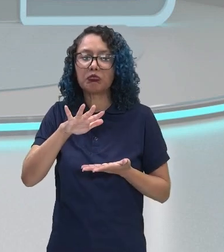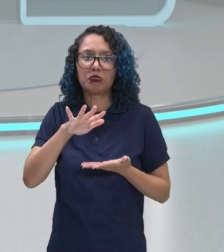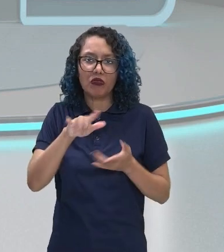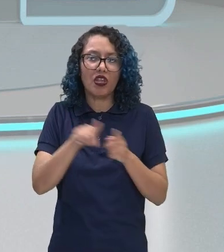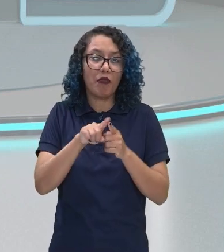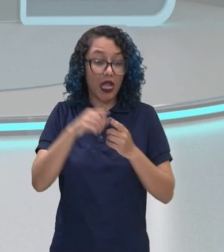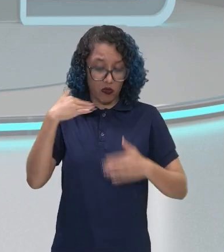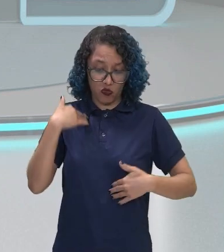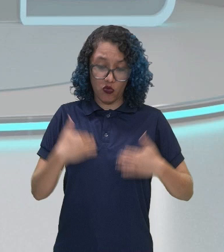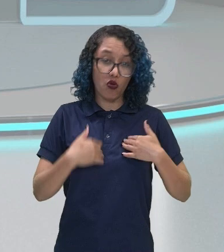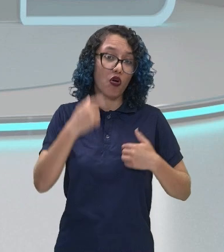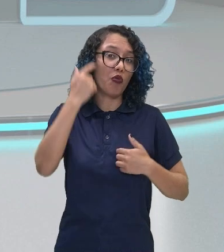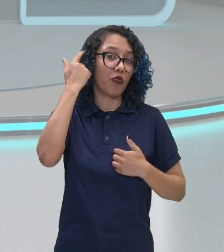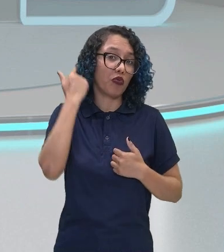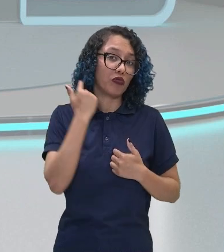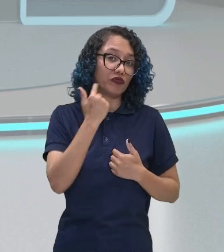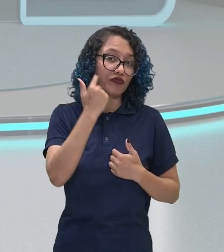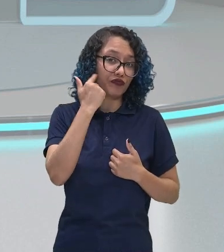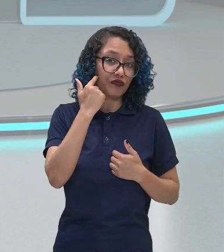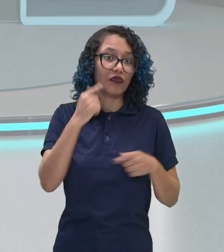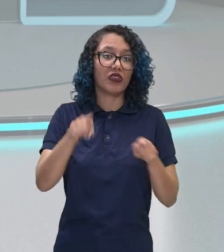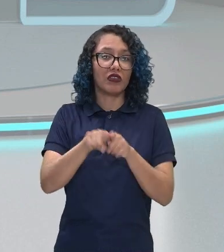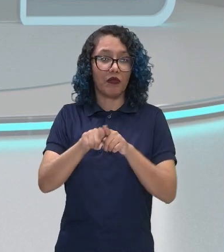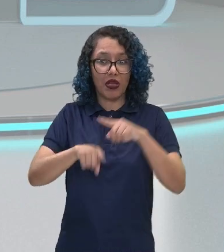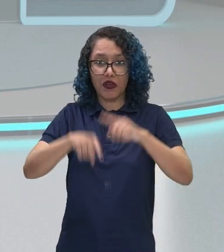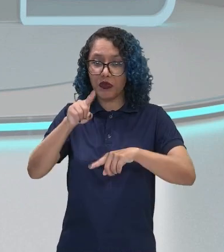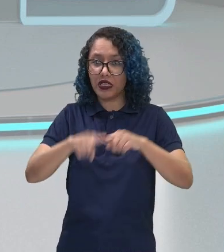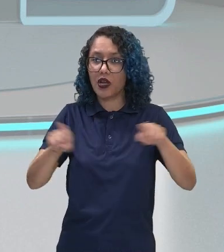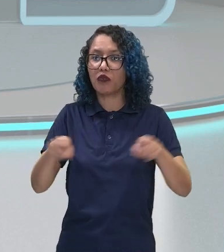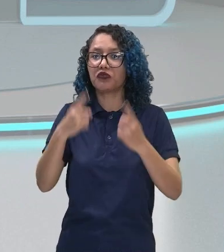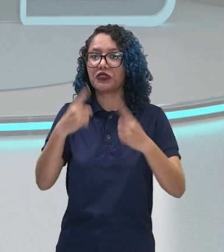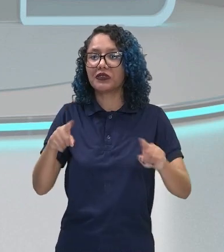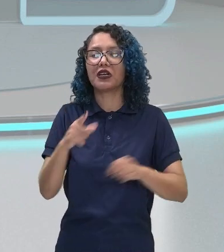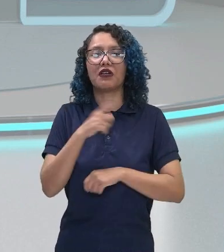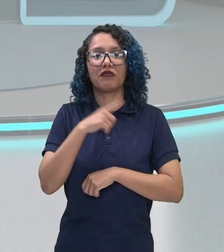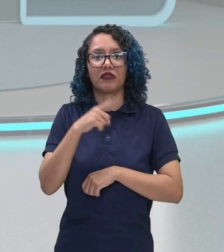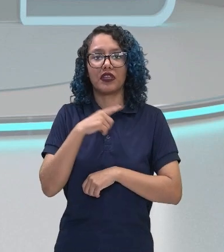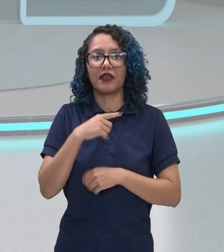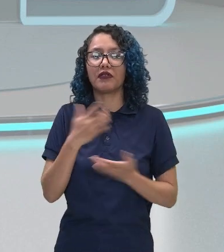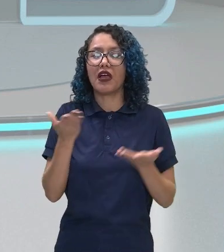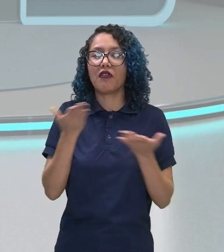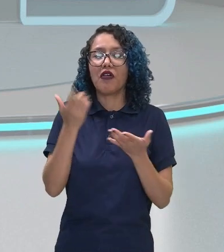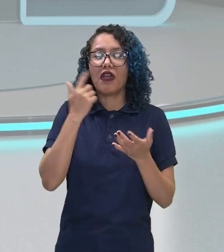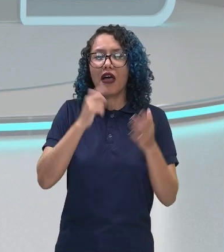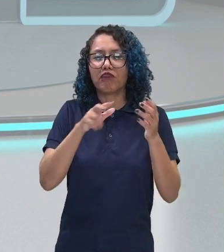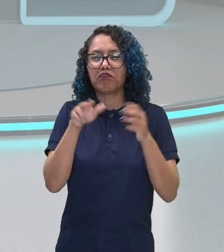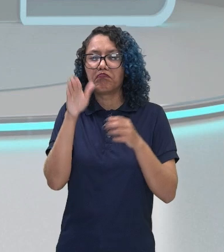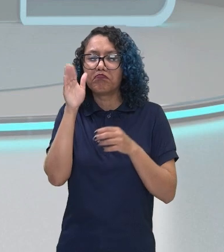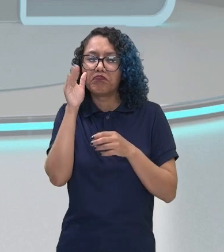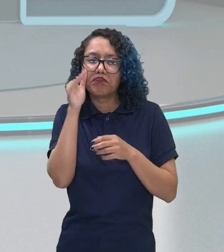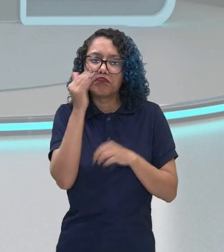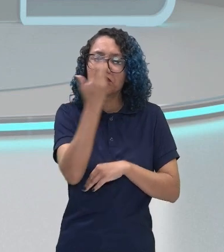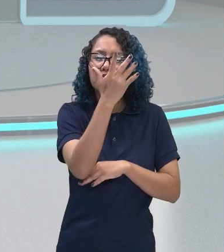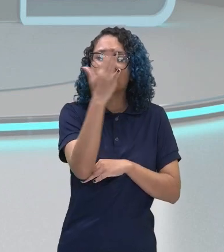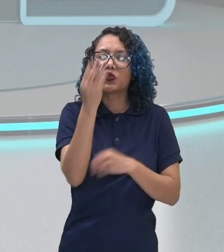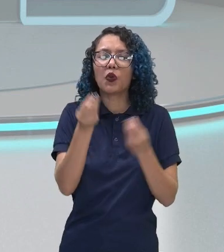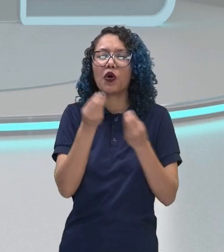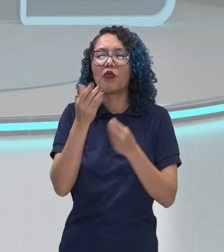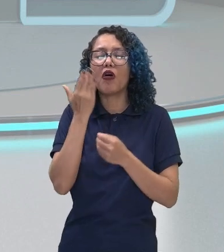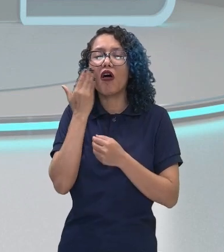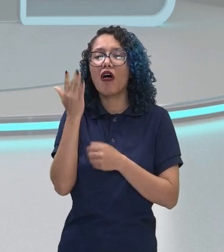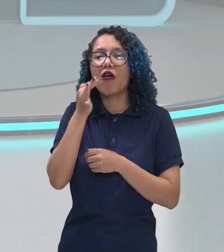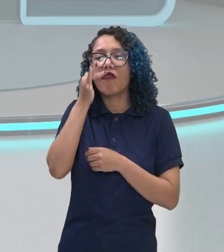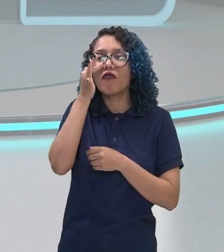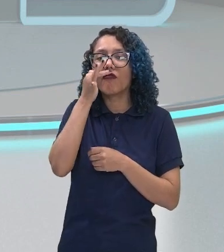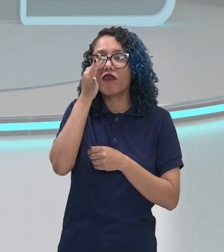nos instrumentos musicais. Quando vamos para a natureza, temos nessa outra imagem, por exemplo, uma